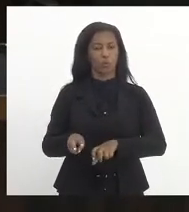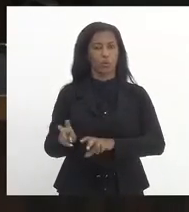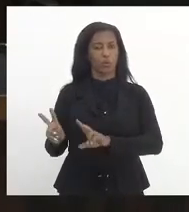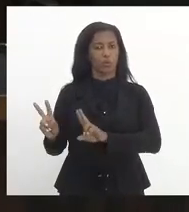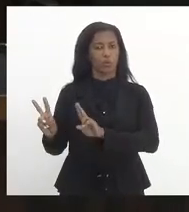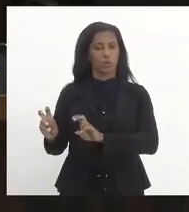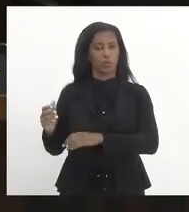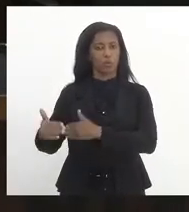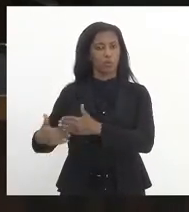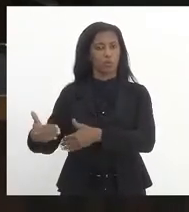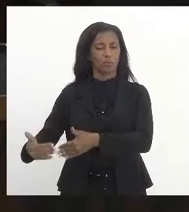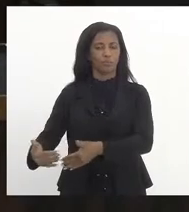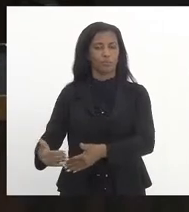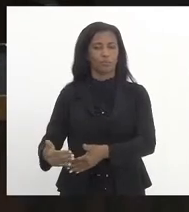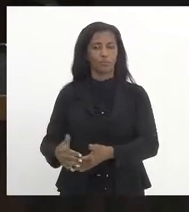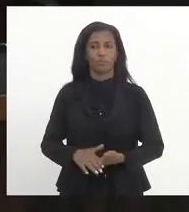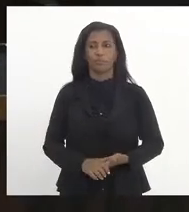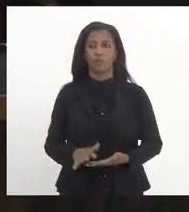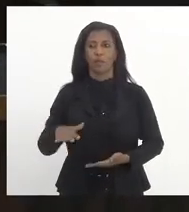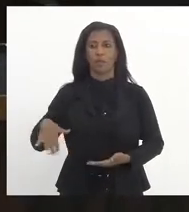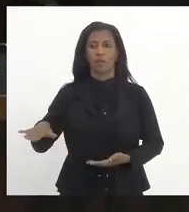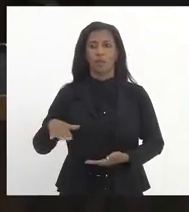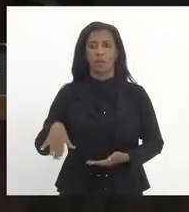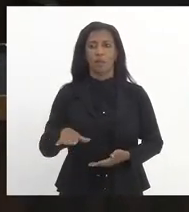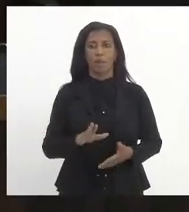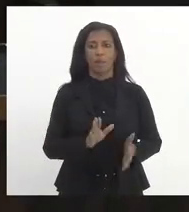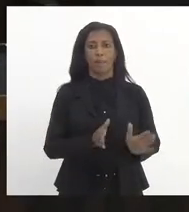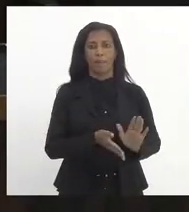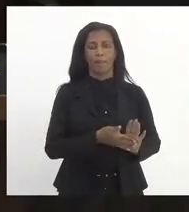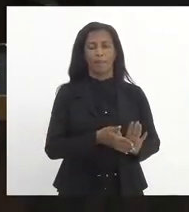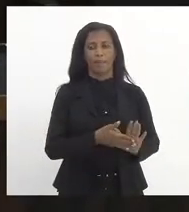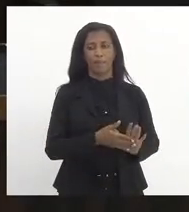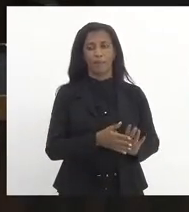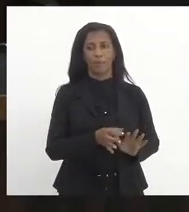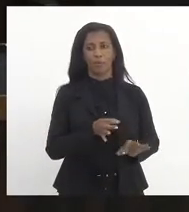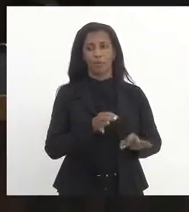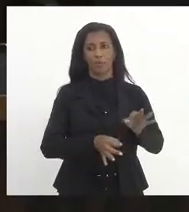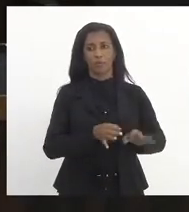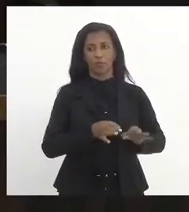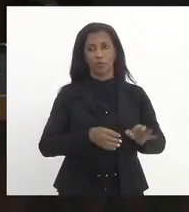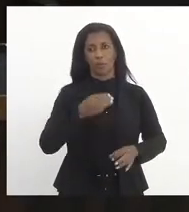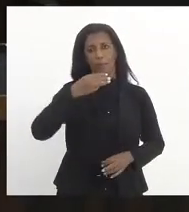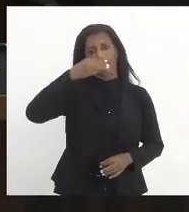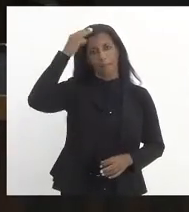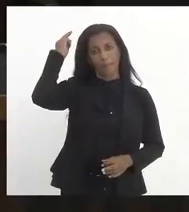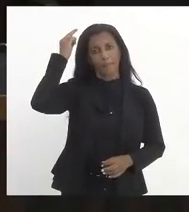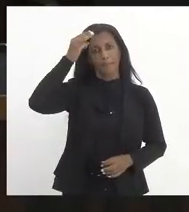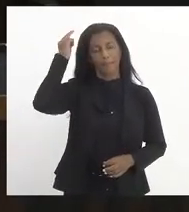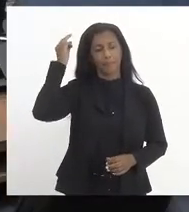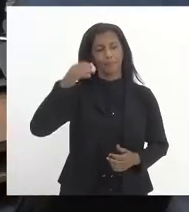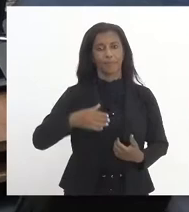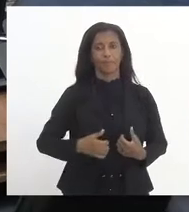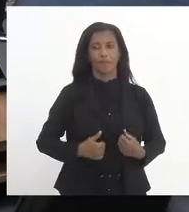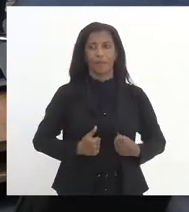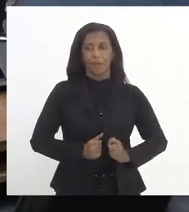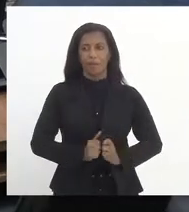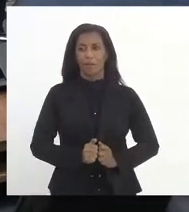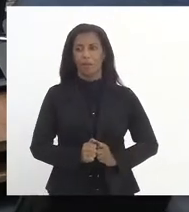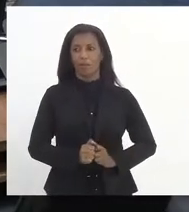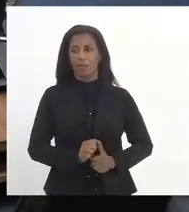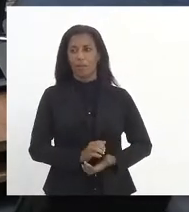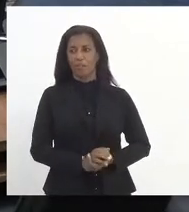Municipais e Desenvolvimento Regional. Para emitir parecer pela Comissão de Constituição e Justiça, deputado Márcio Pacheco.